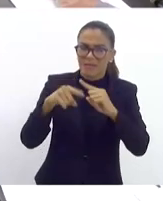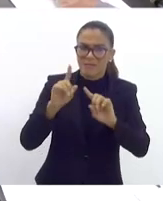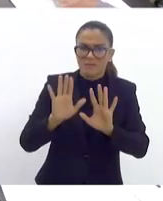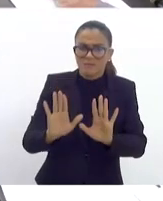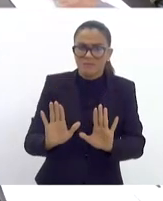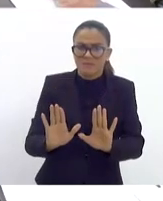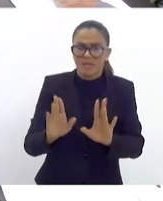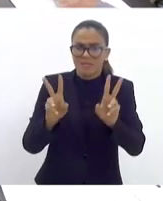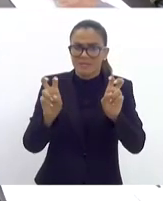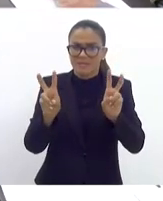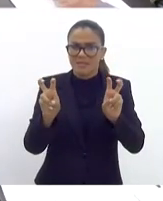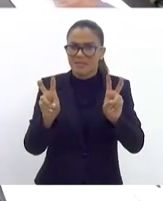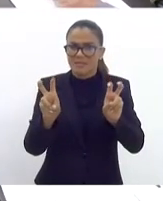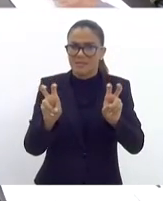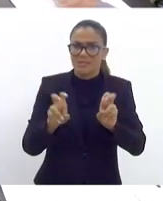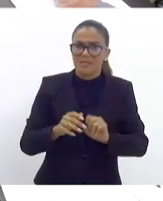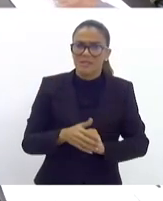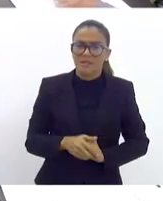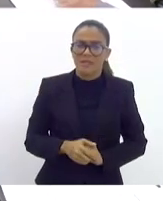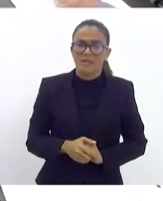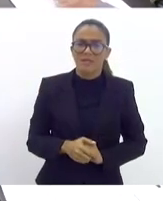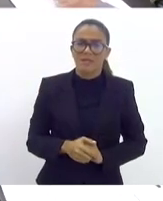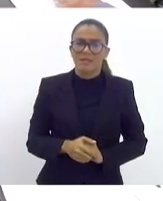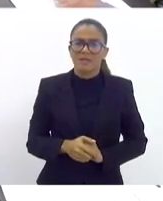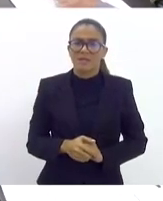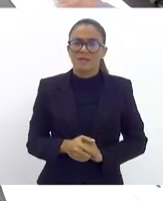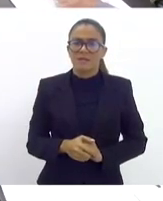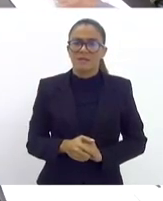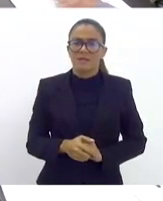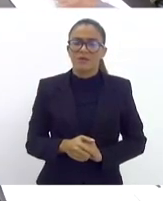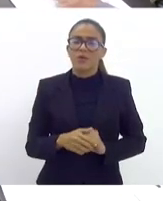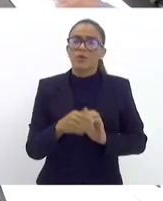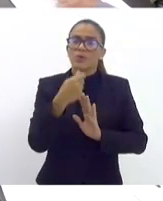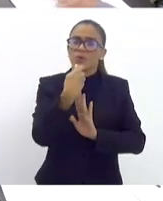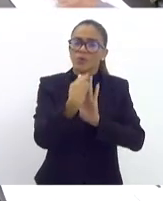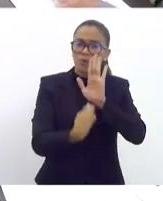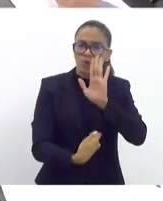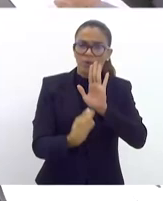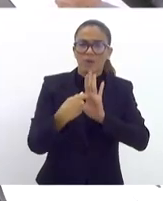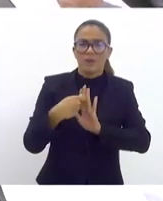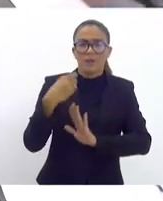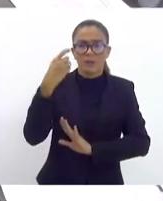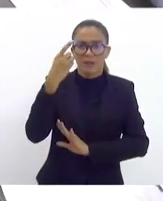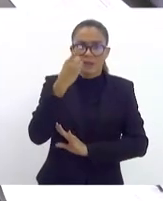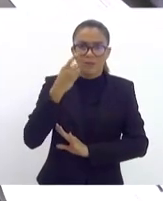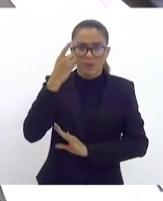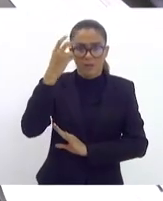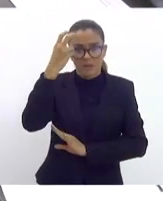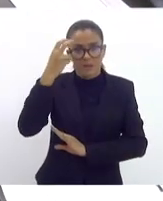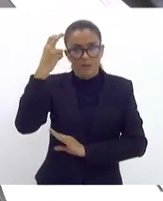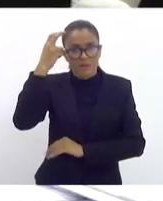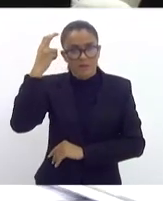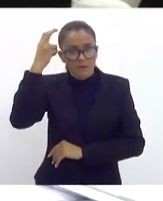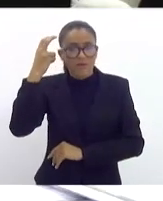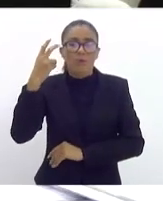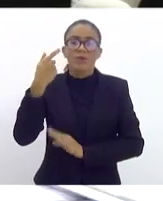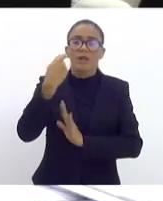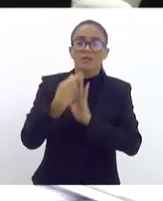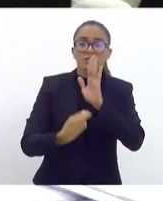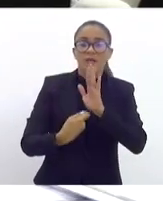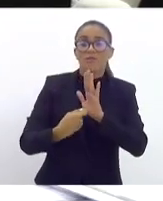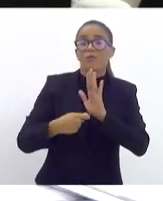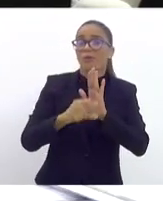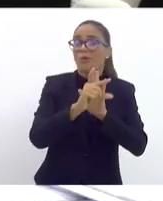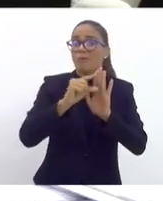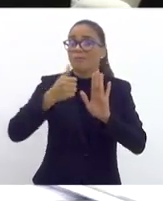essa questão no texto da deputada Verônica quando ela escreve o parágrafo